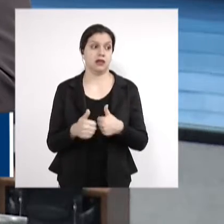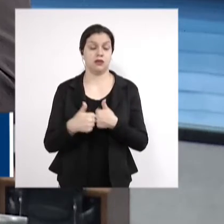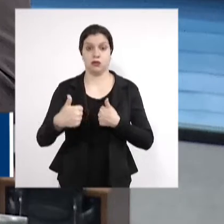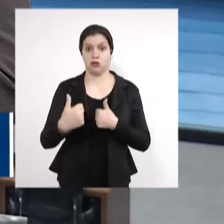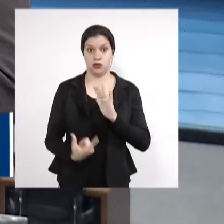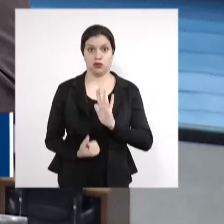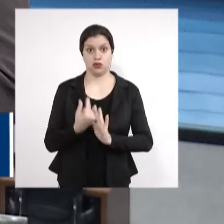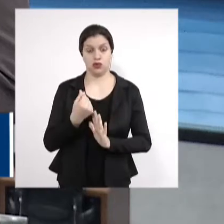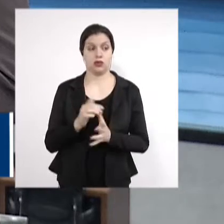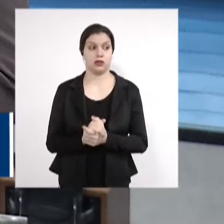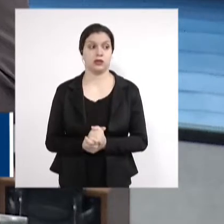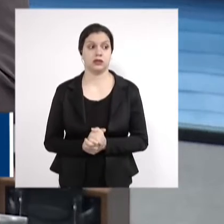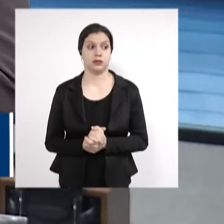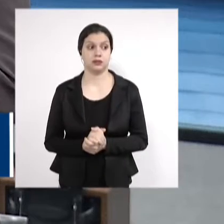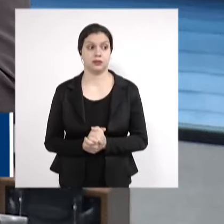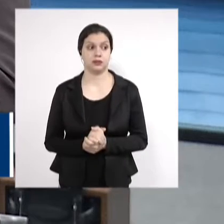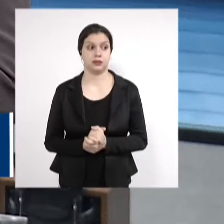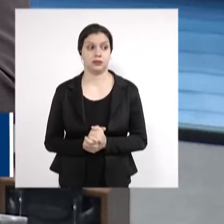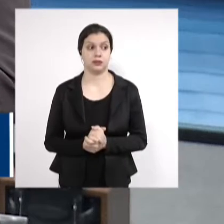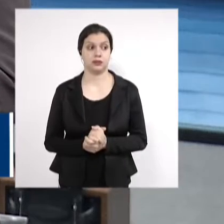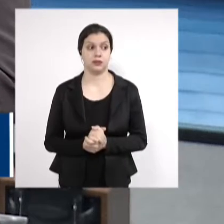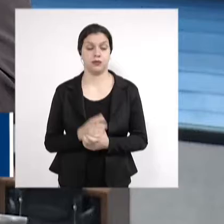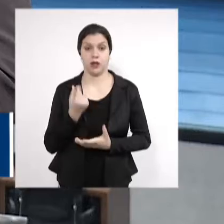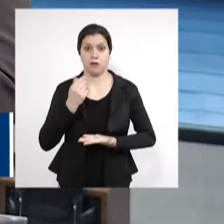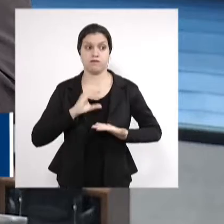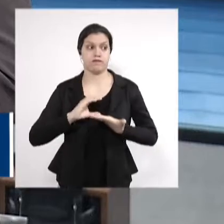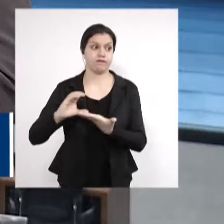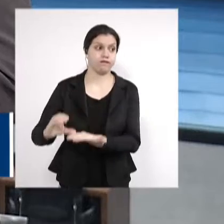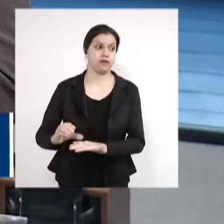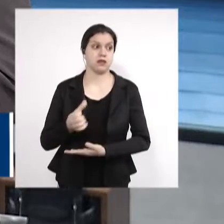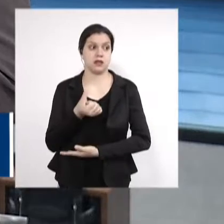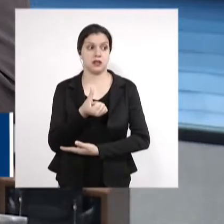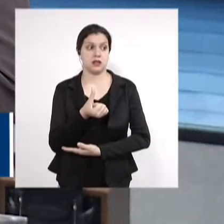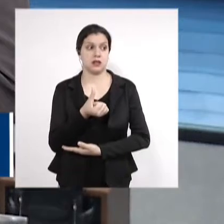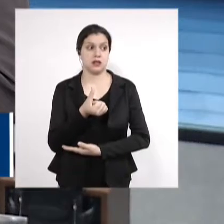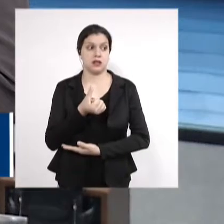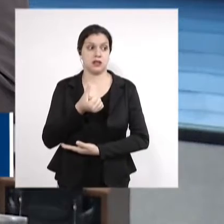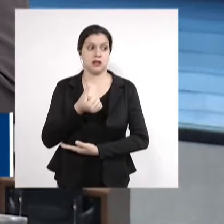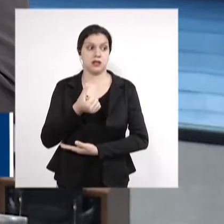do Estado, serão destinados